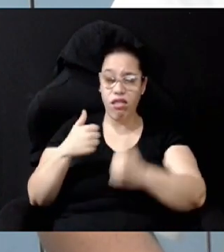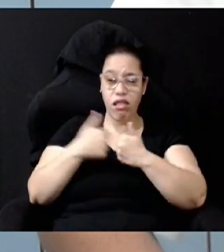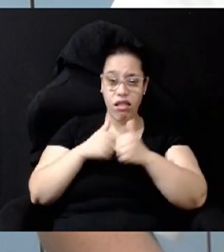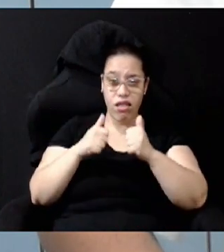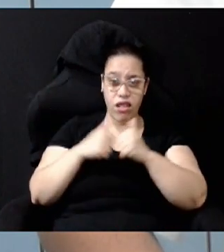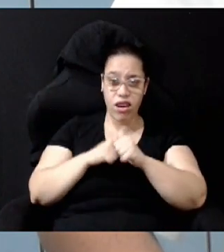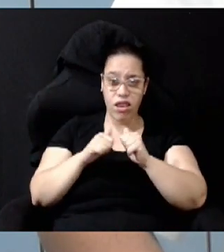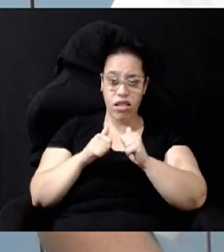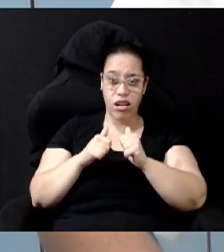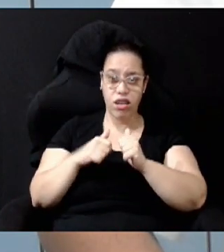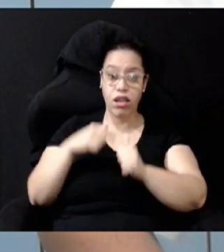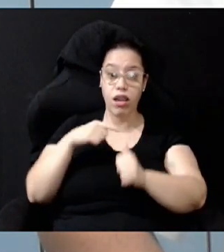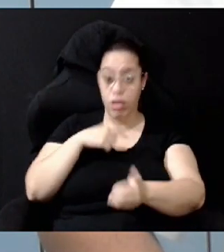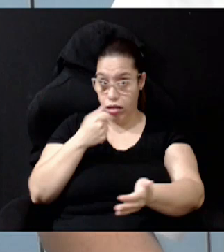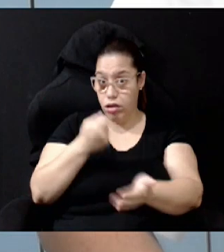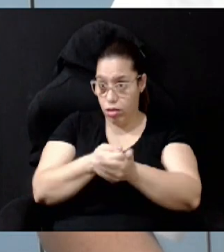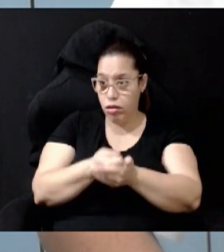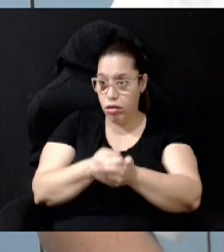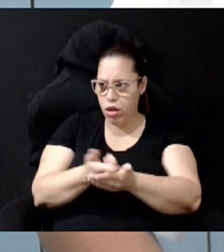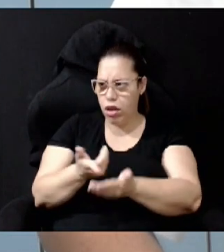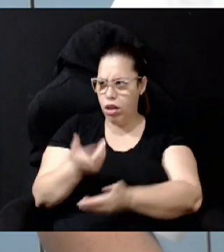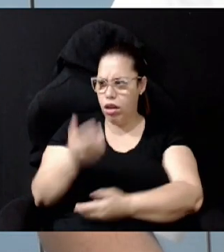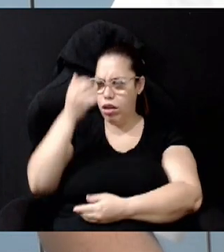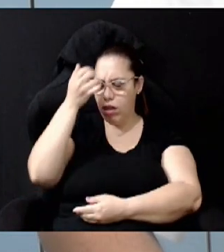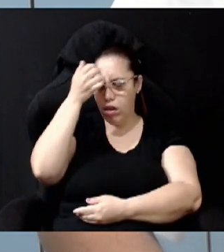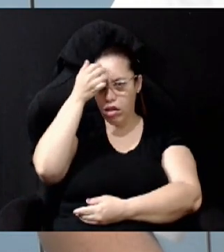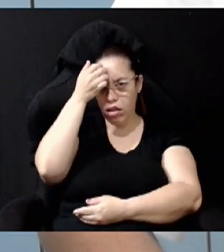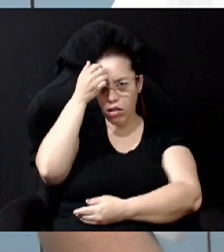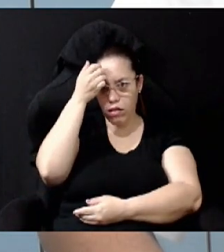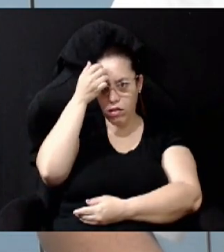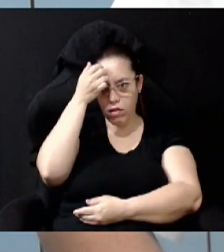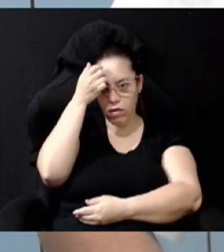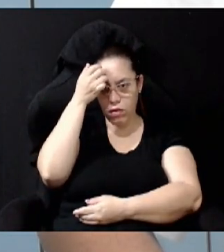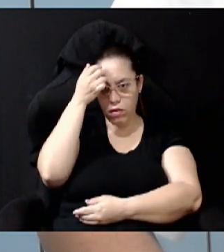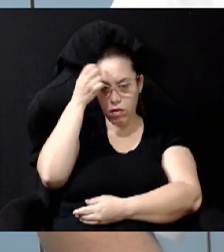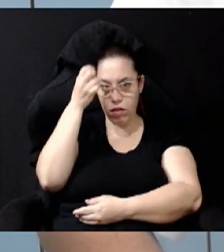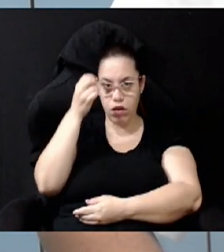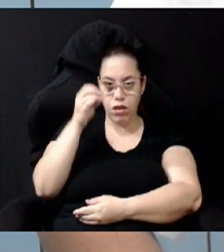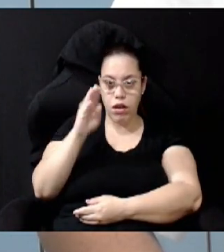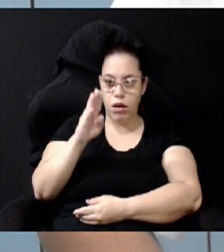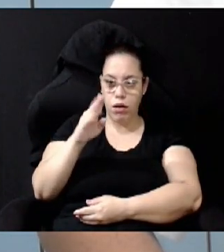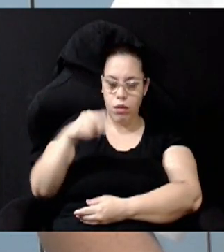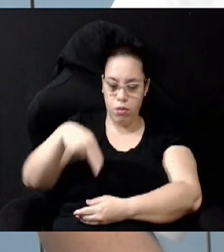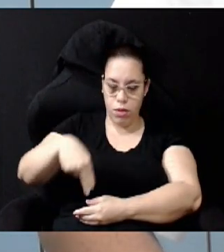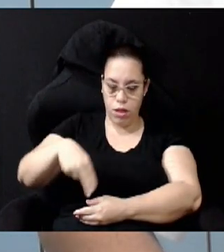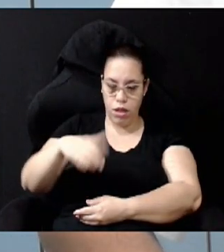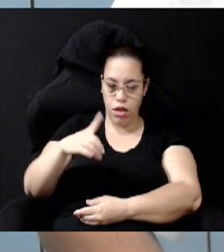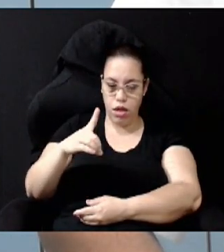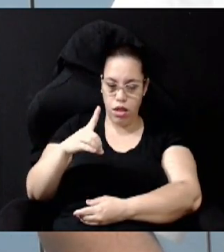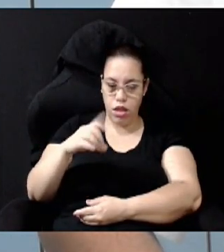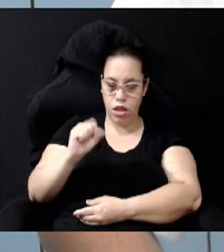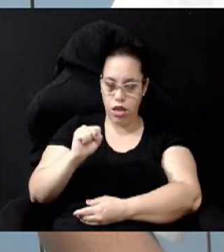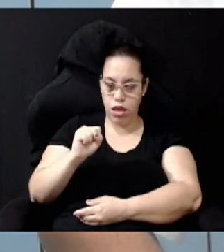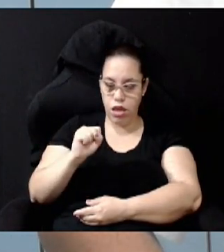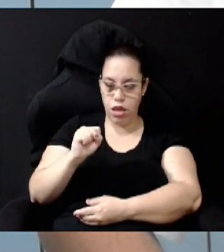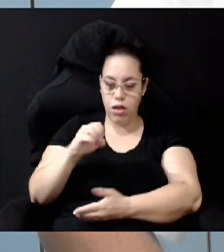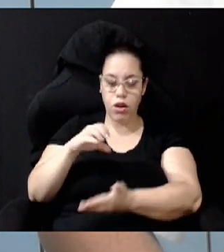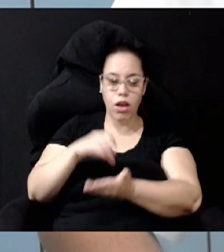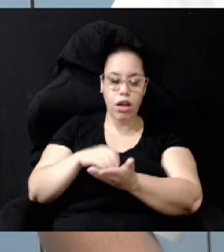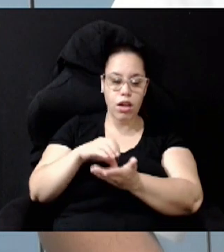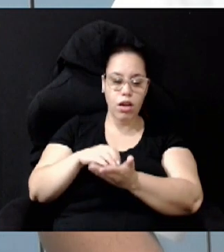que pagar, evidente, mas seriam subsidiados pelo BNDES. Agora, a questão central,